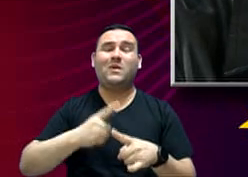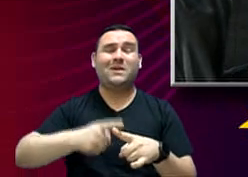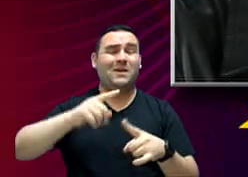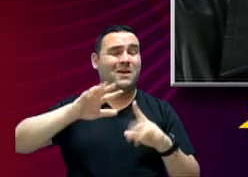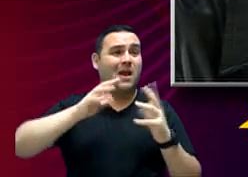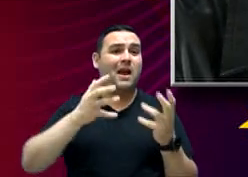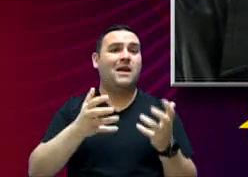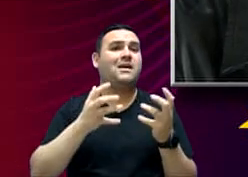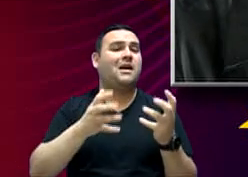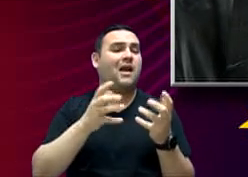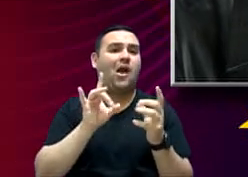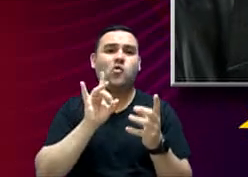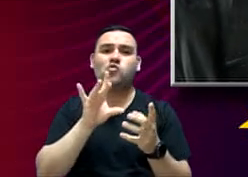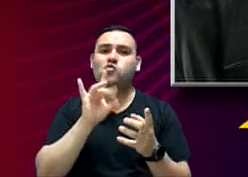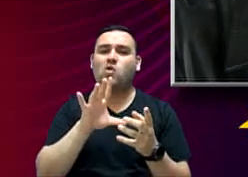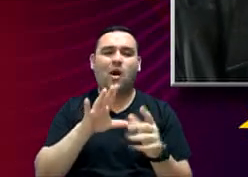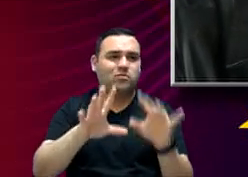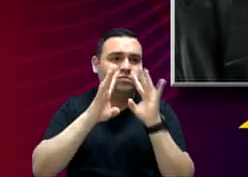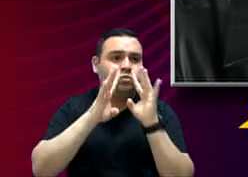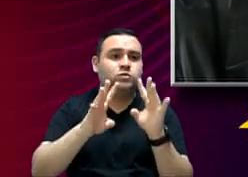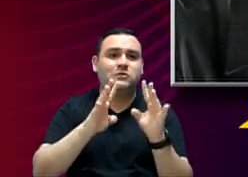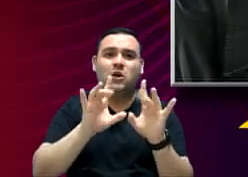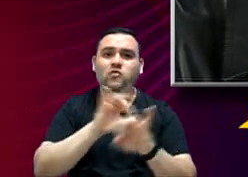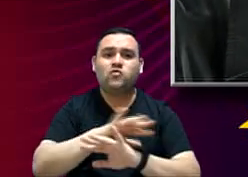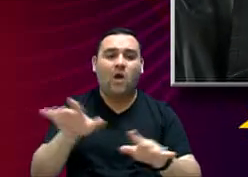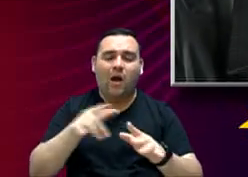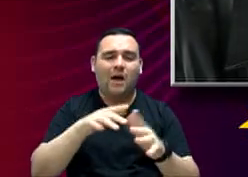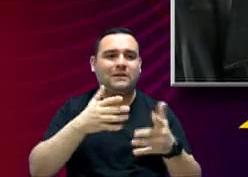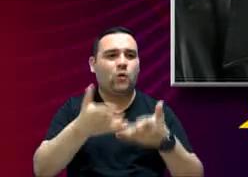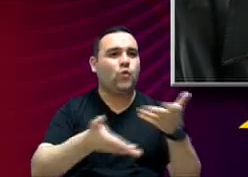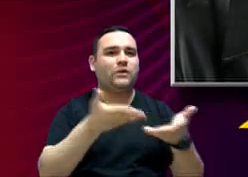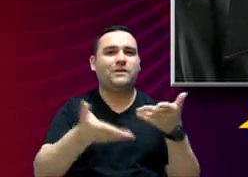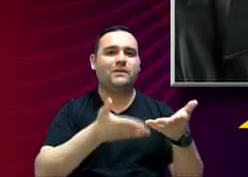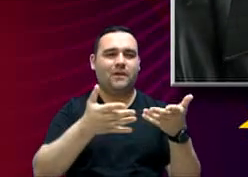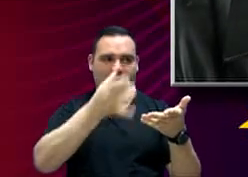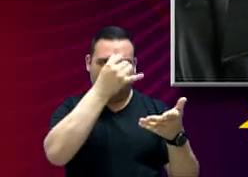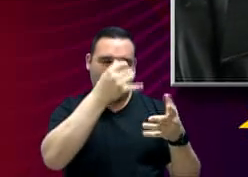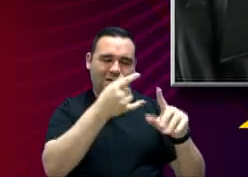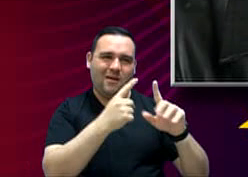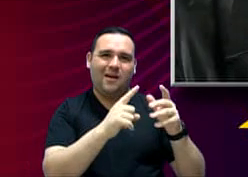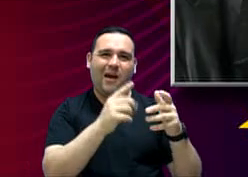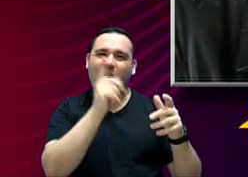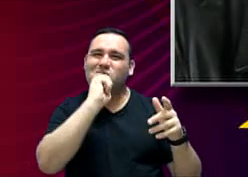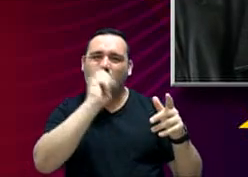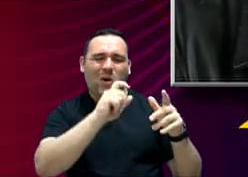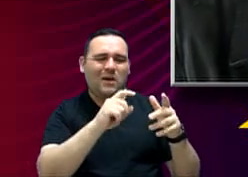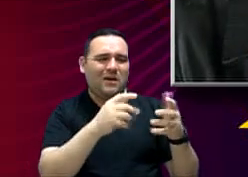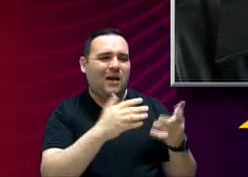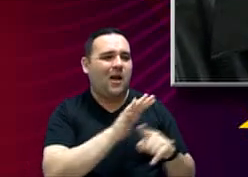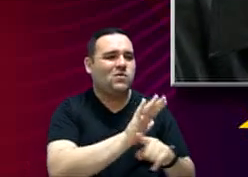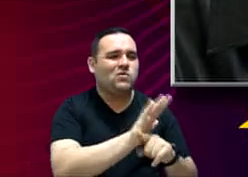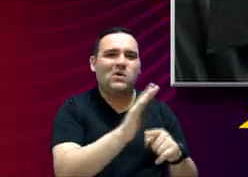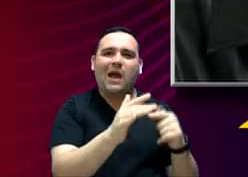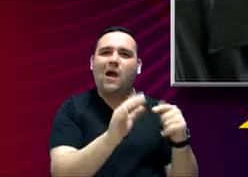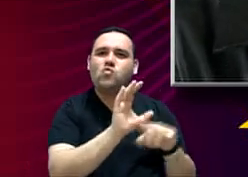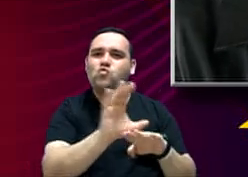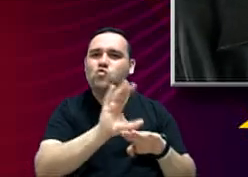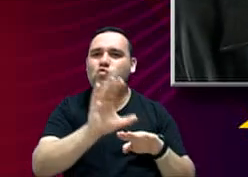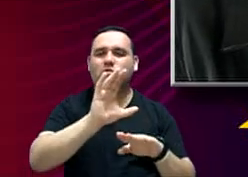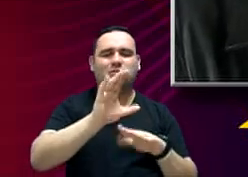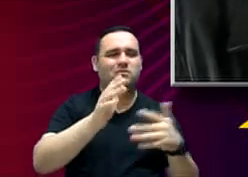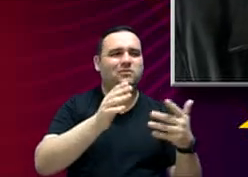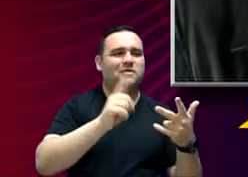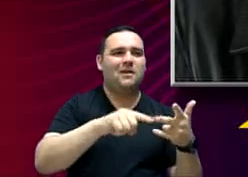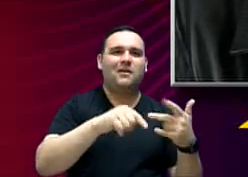só querem ser atendidos e não adianta. É você oferecer um